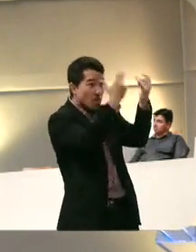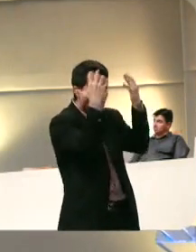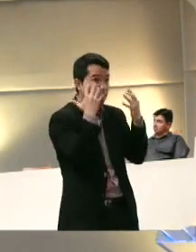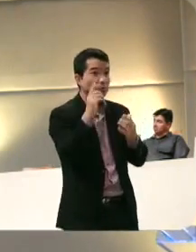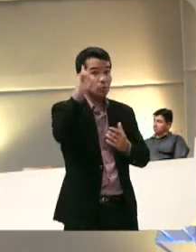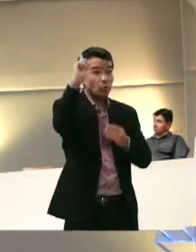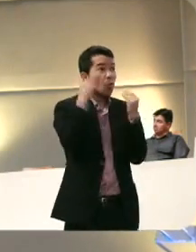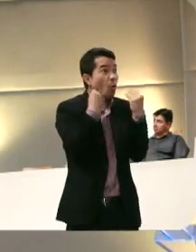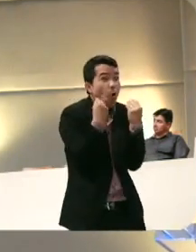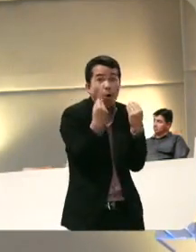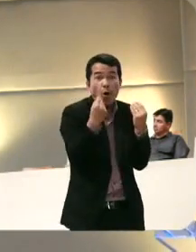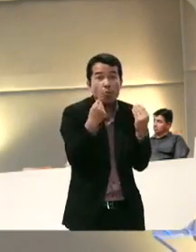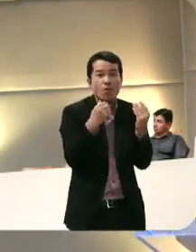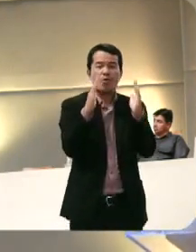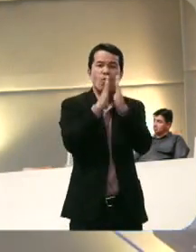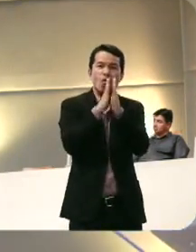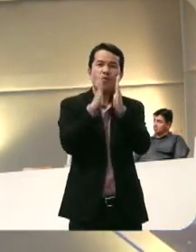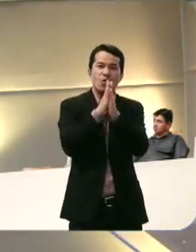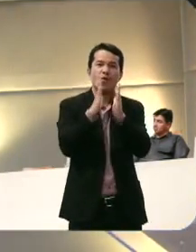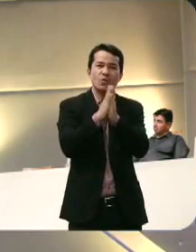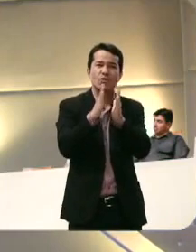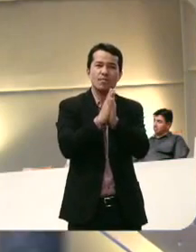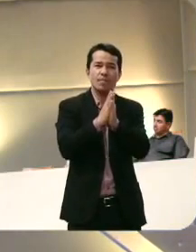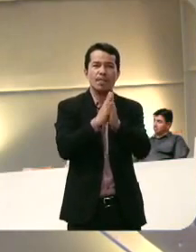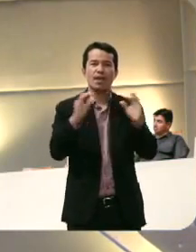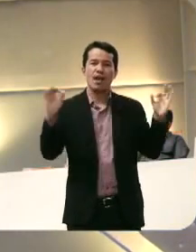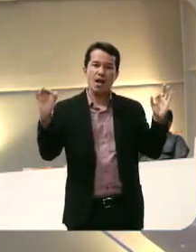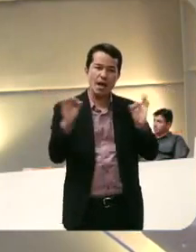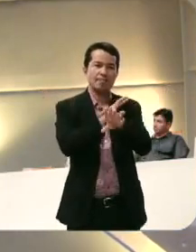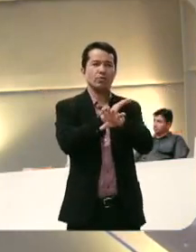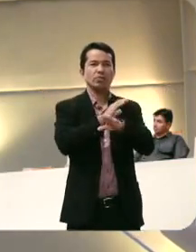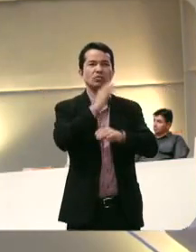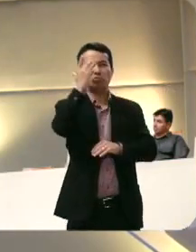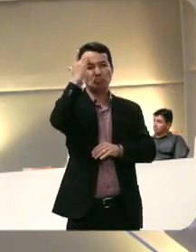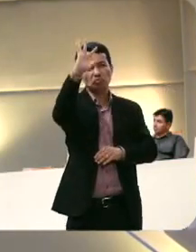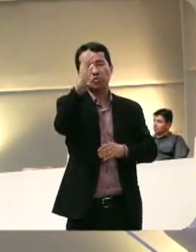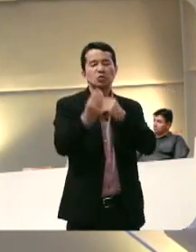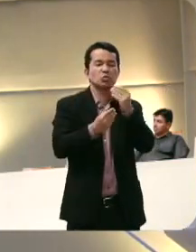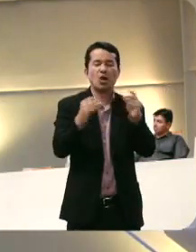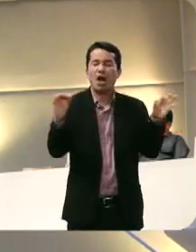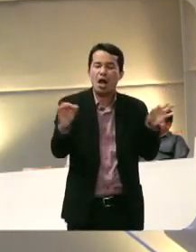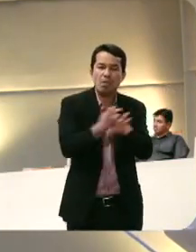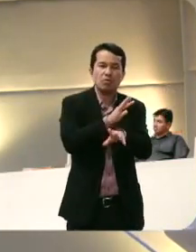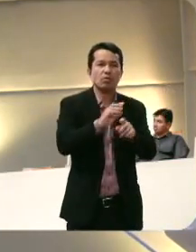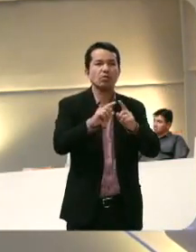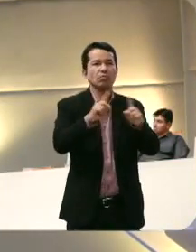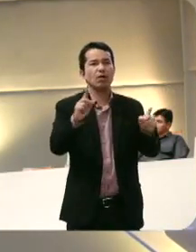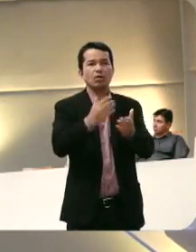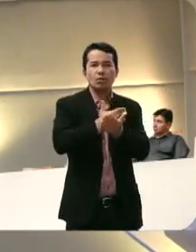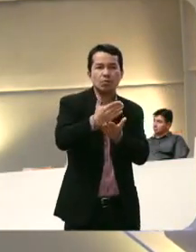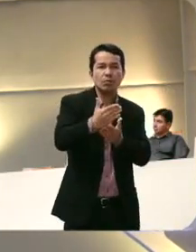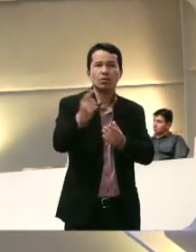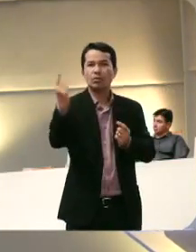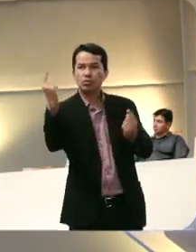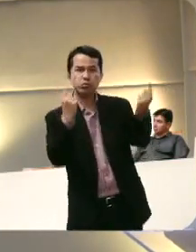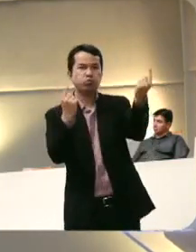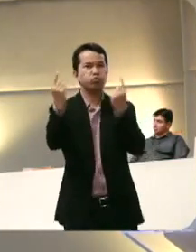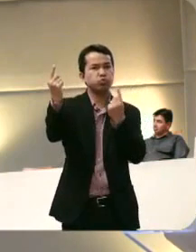importante. O prazo era 7 horas, não tinha como terminar. Do nada, pessoas começaram a aparecer